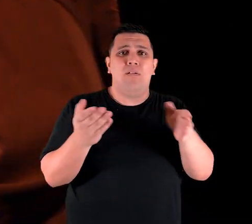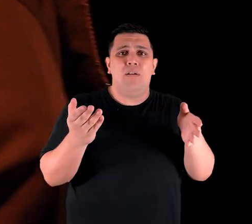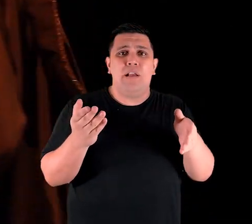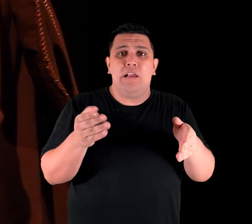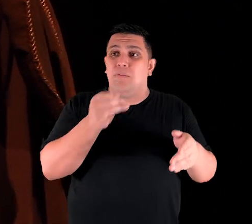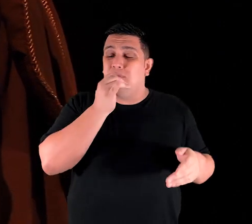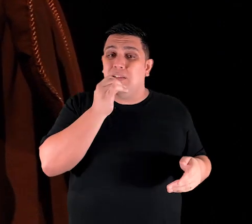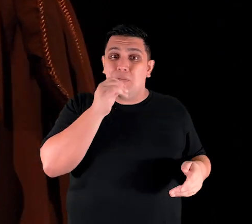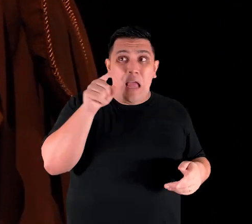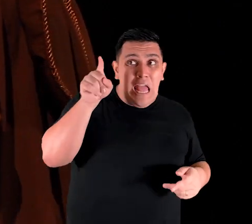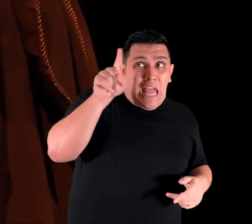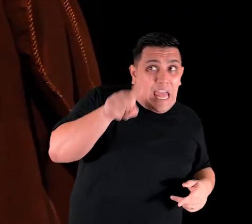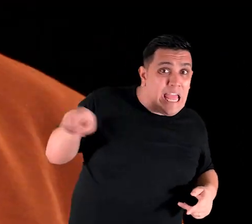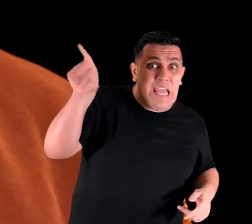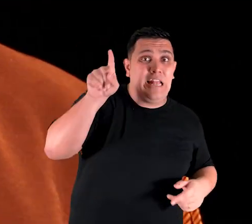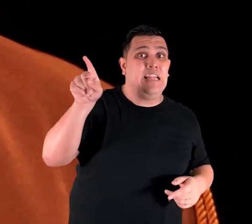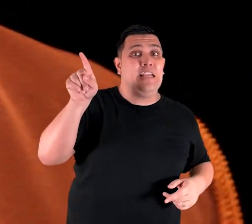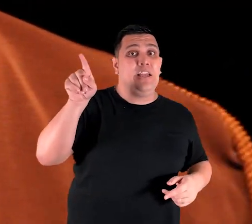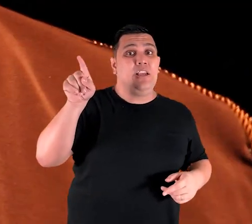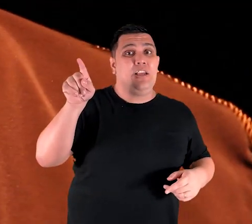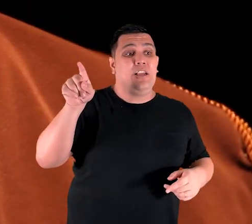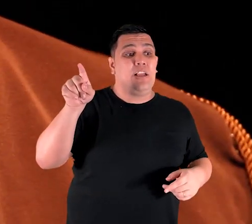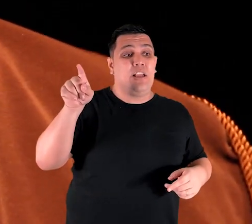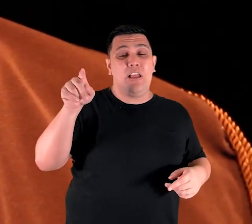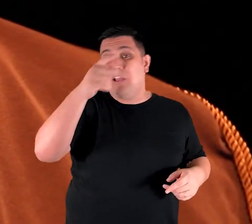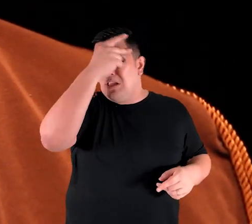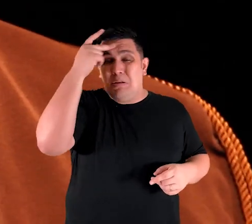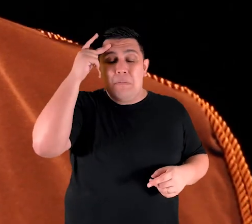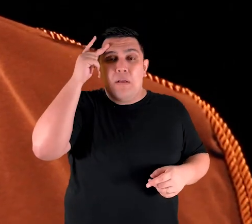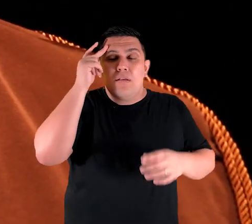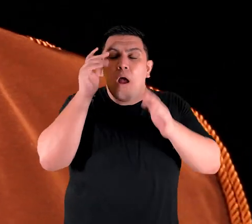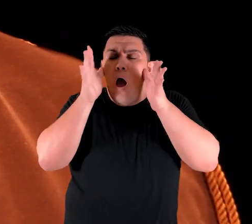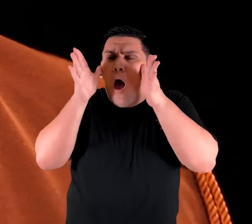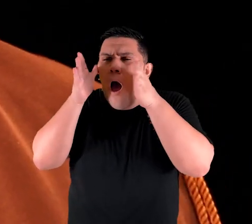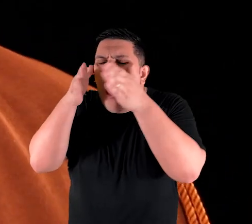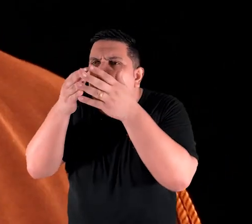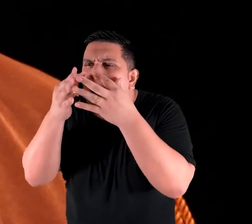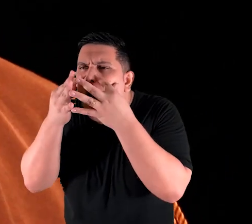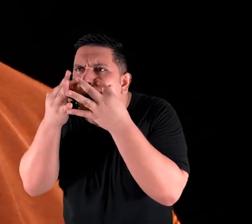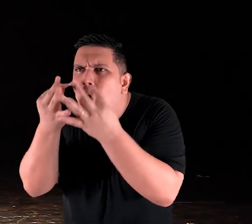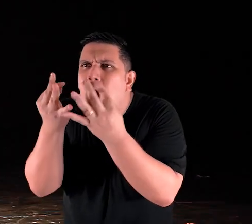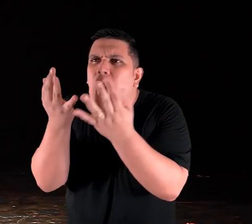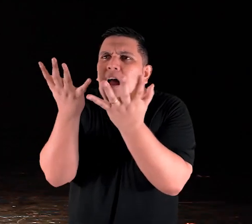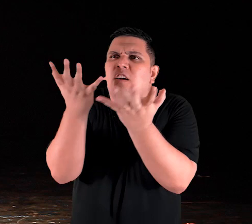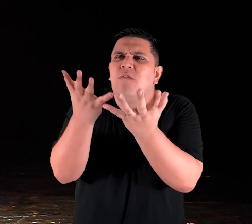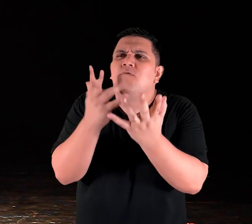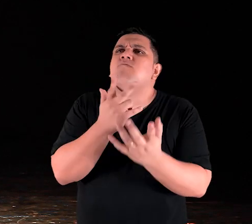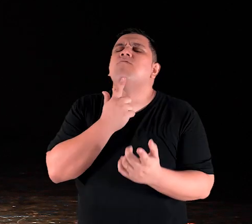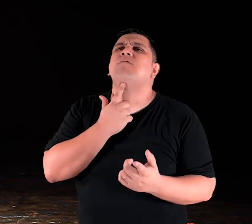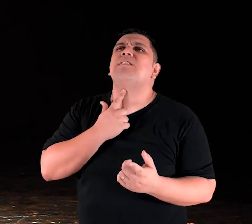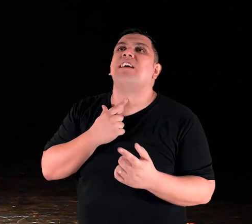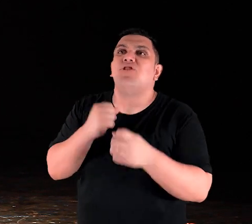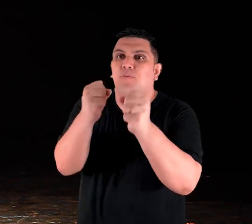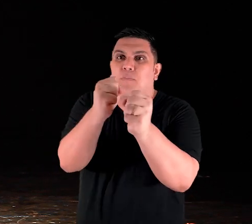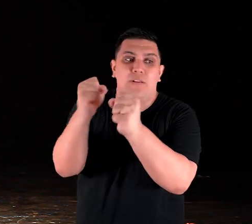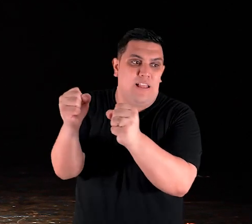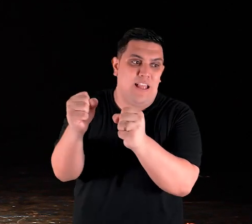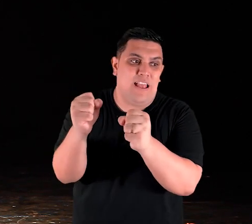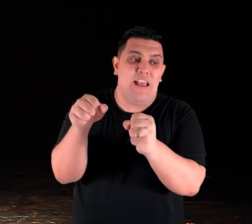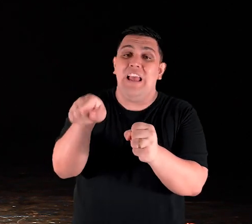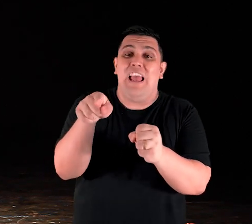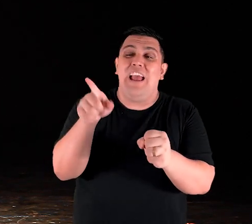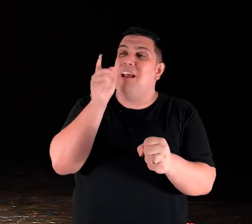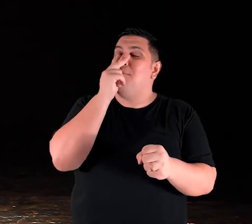Enquanto eles, os que são obcecados pelo poder, aliás, o poder é a droga